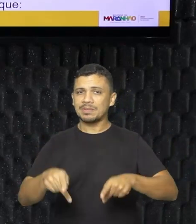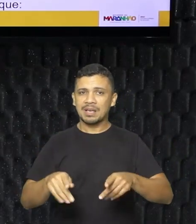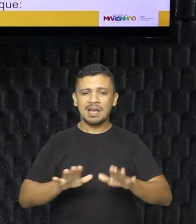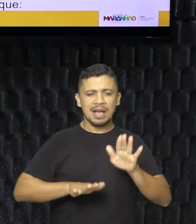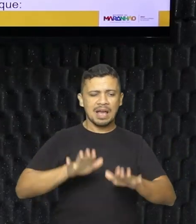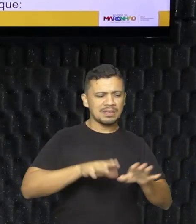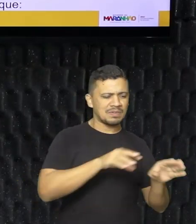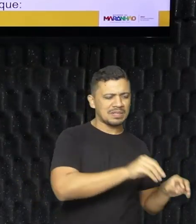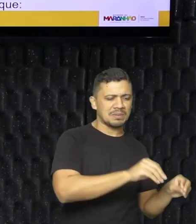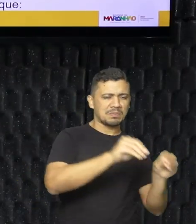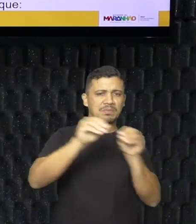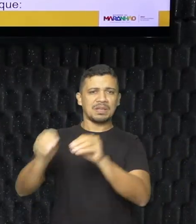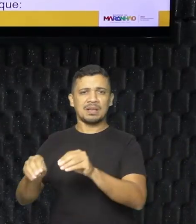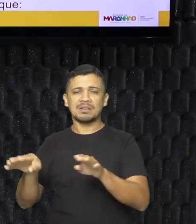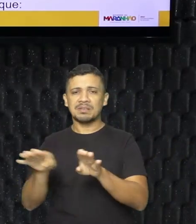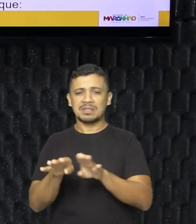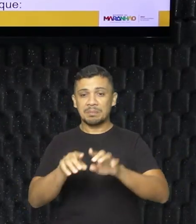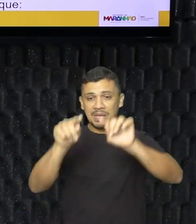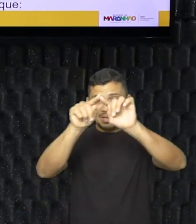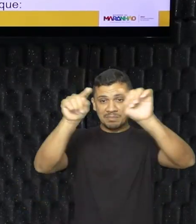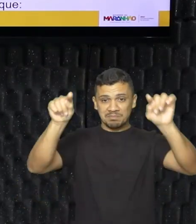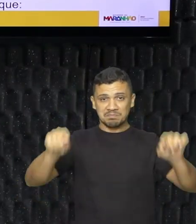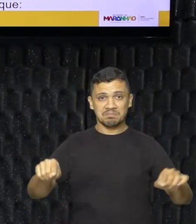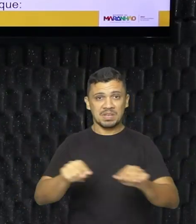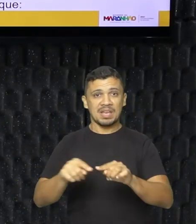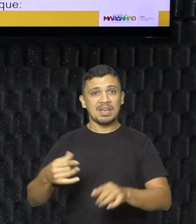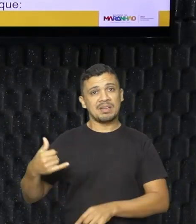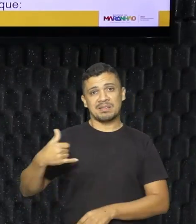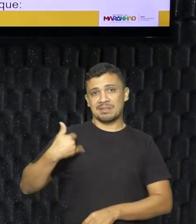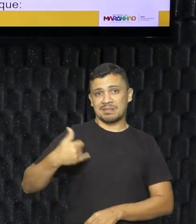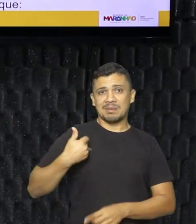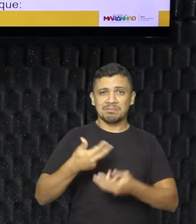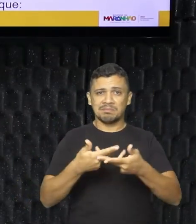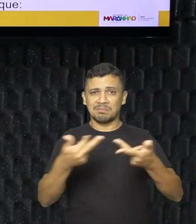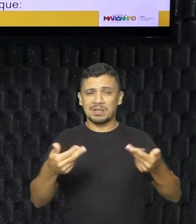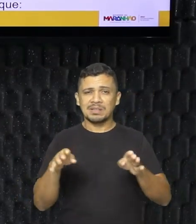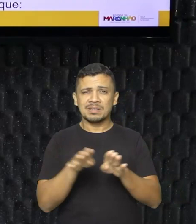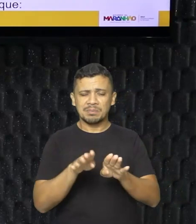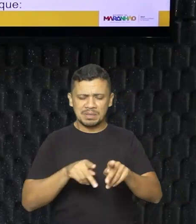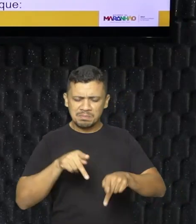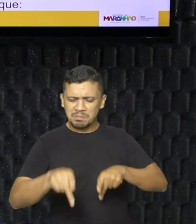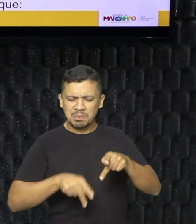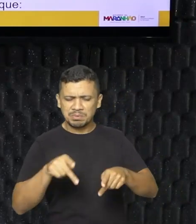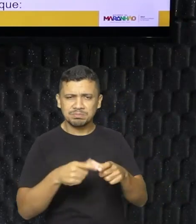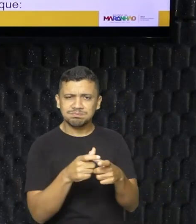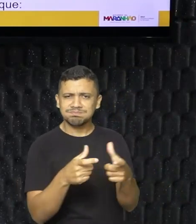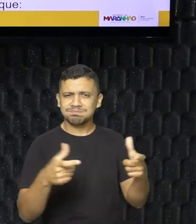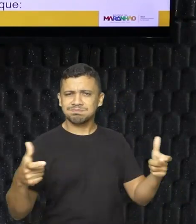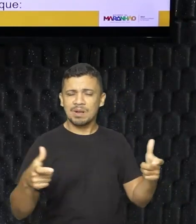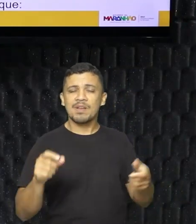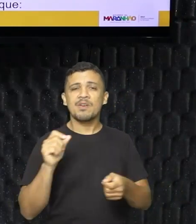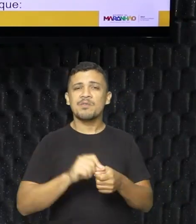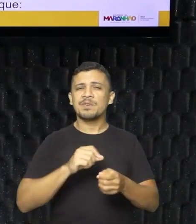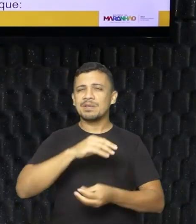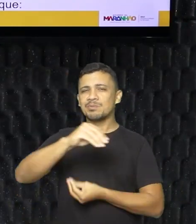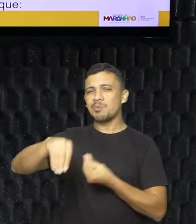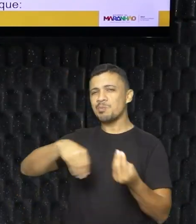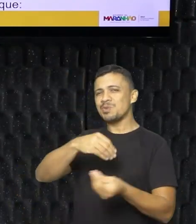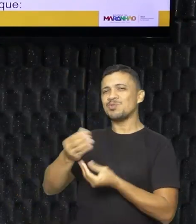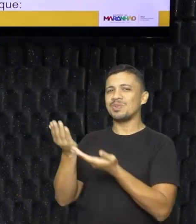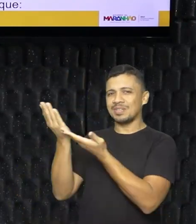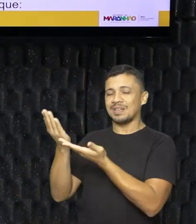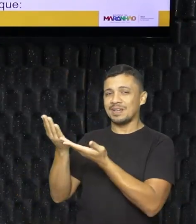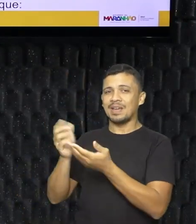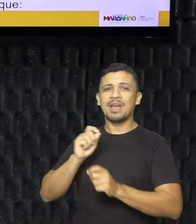às vezes de pirâmides etárias, às vezes de crescimento populacional. Então a gente fez um mix aqui, pegando sempre aquilo que é